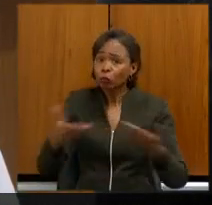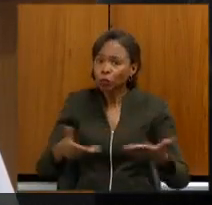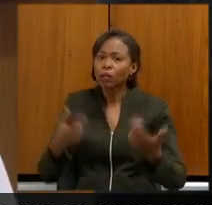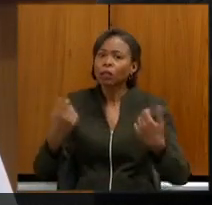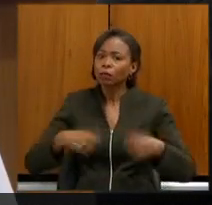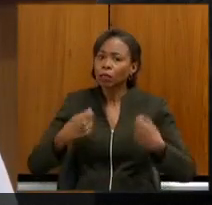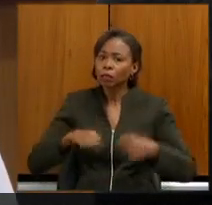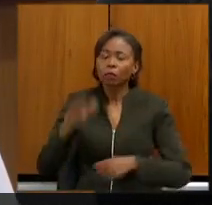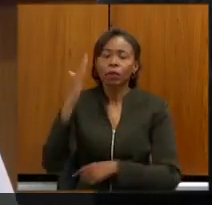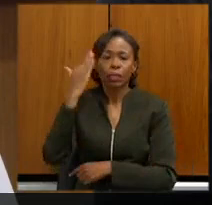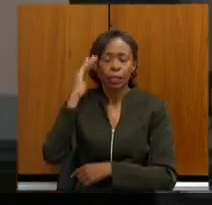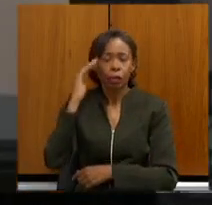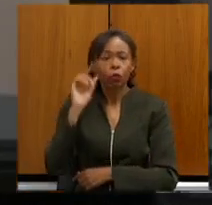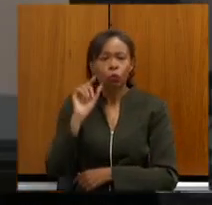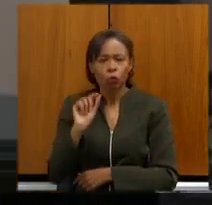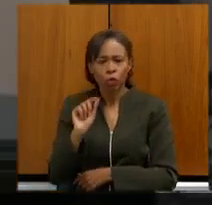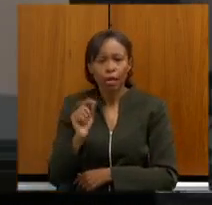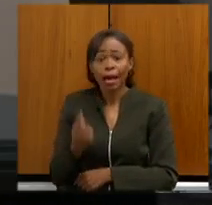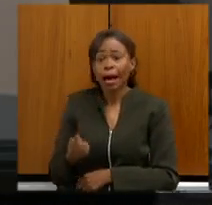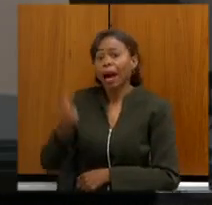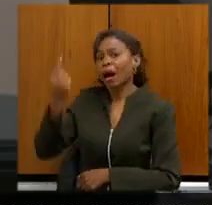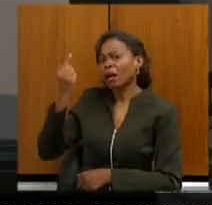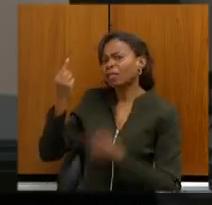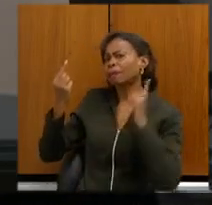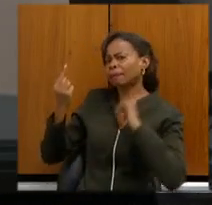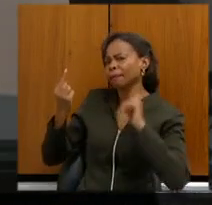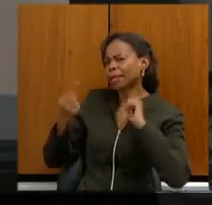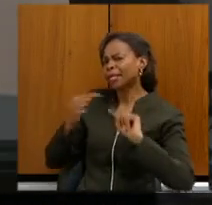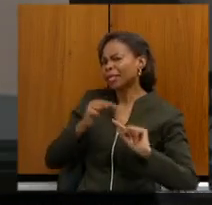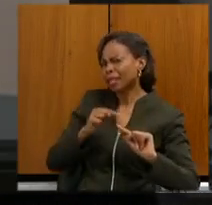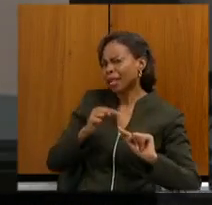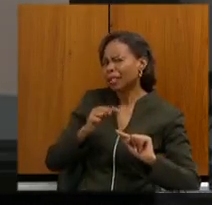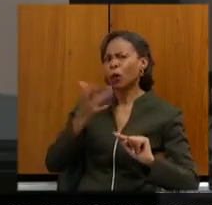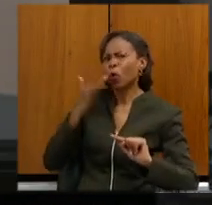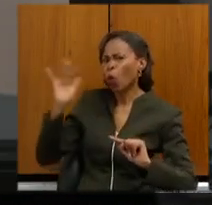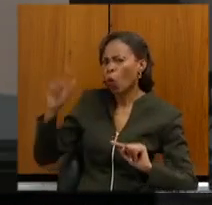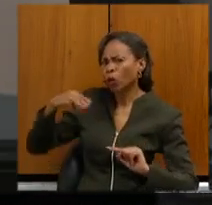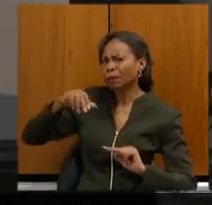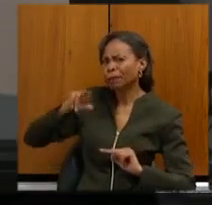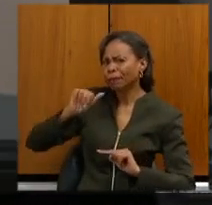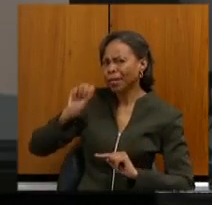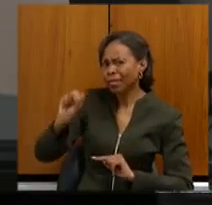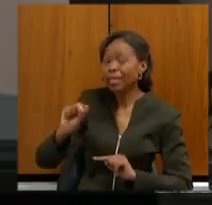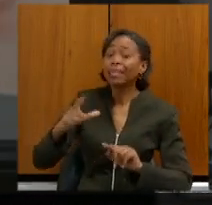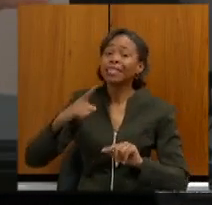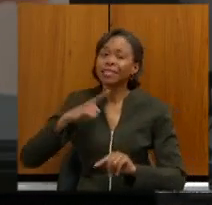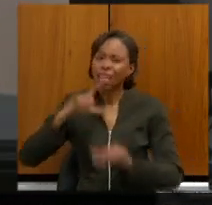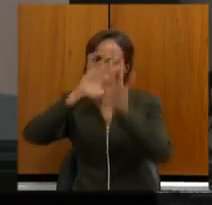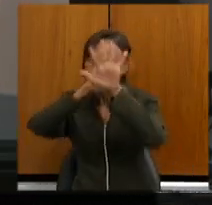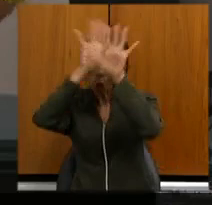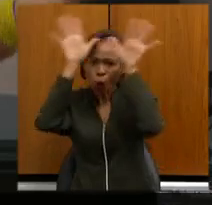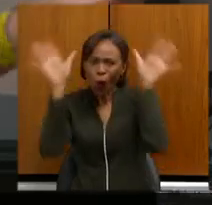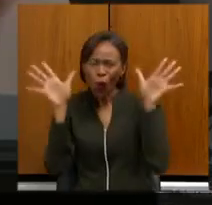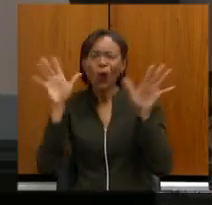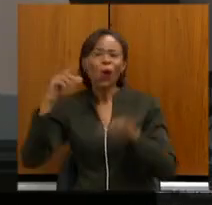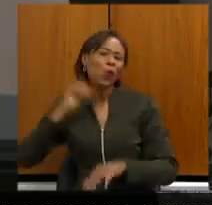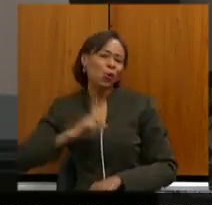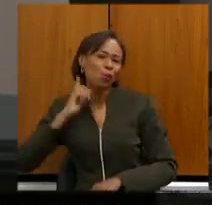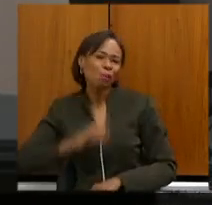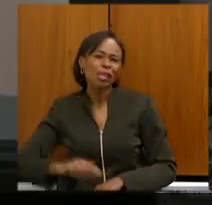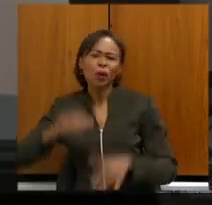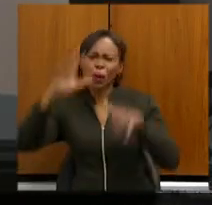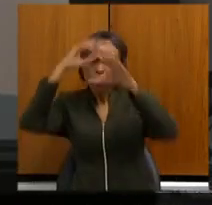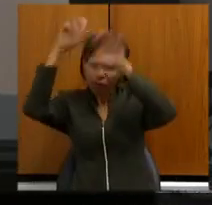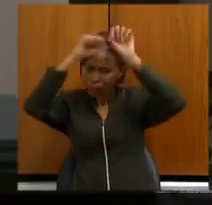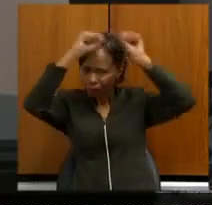precisamos entender que antes das Minas Gerais da Minas do Ouro existe a Minas Gerais do cocar existe a Minas Gerais o